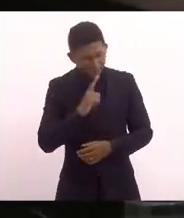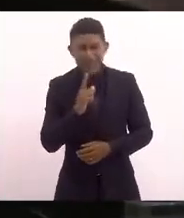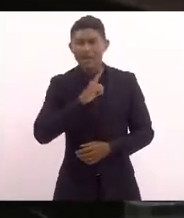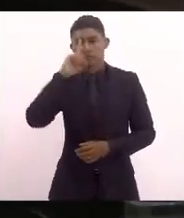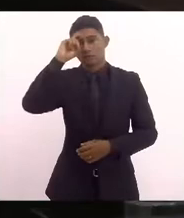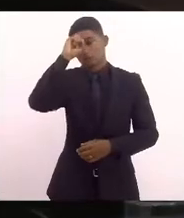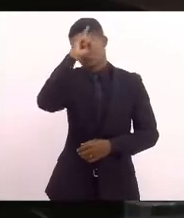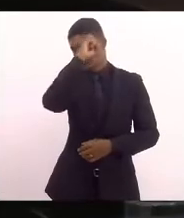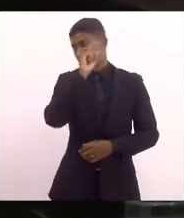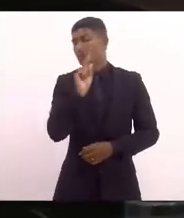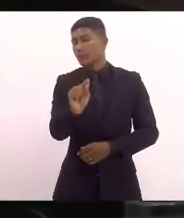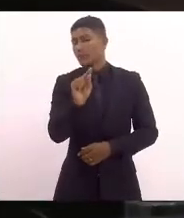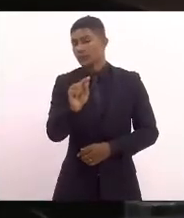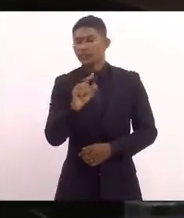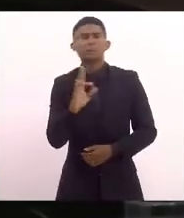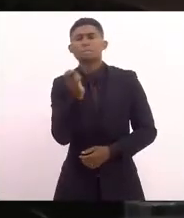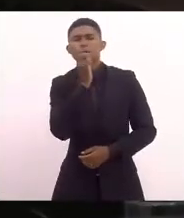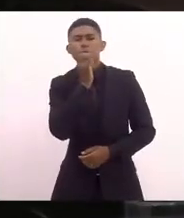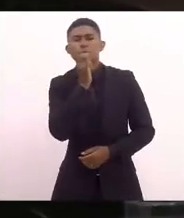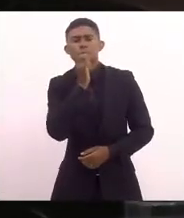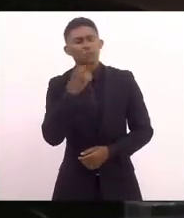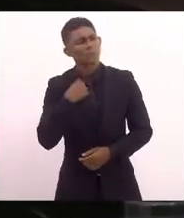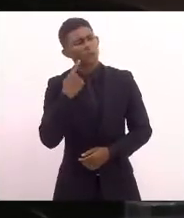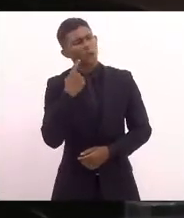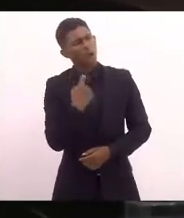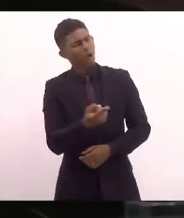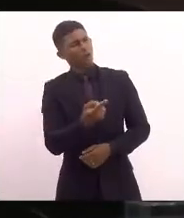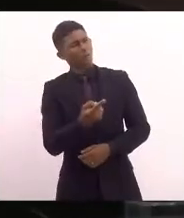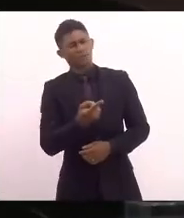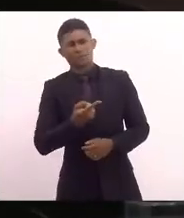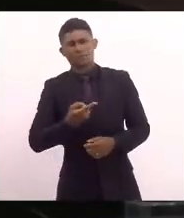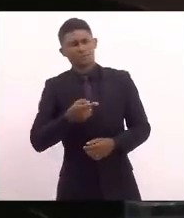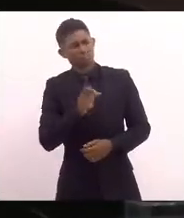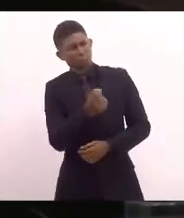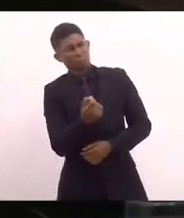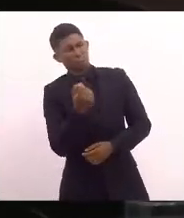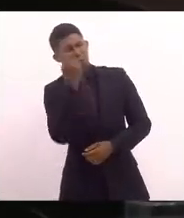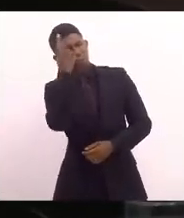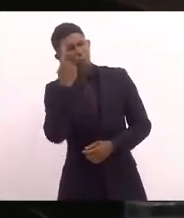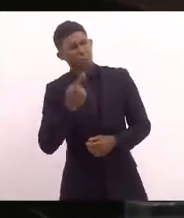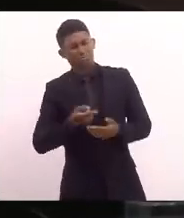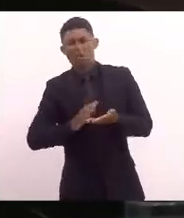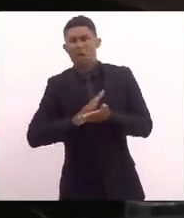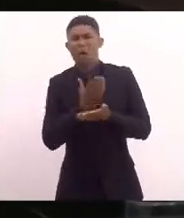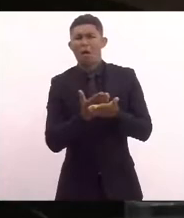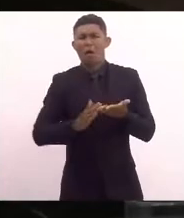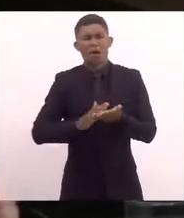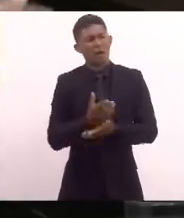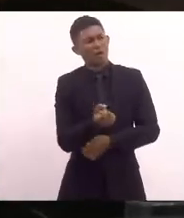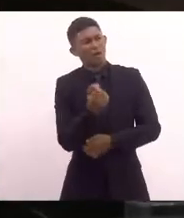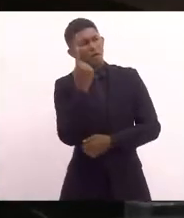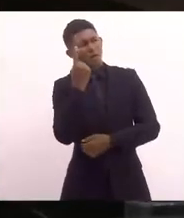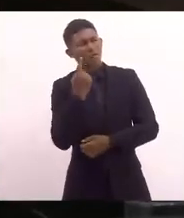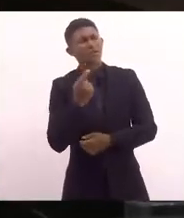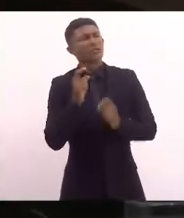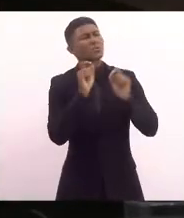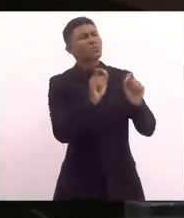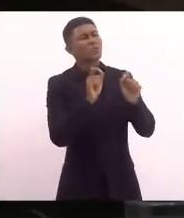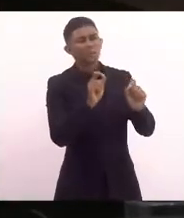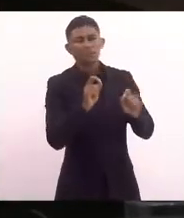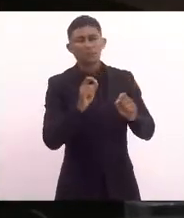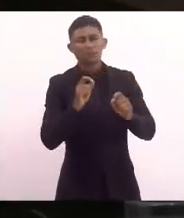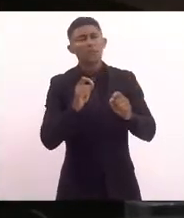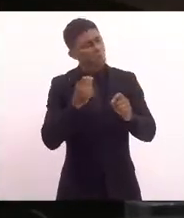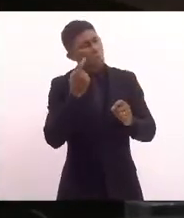de, quando eu ouço alguma coisa que me incomoda, eu gosto de dissolver. É melhor dissolver aqui do que depois